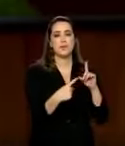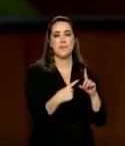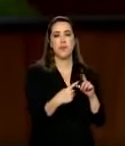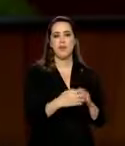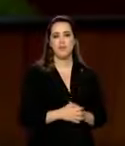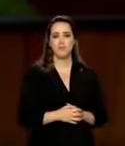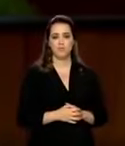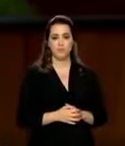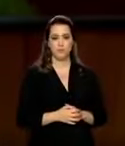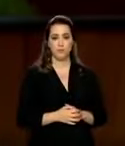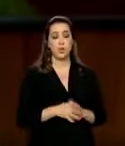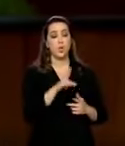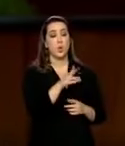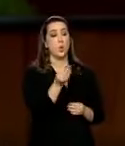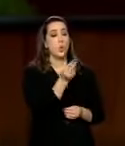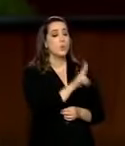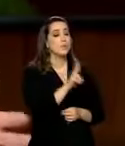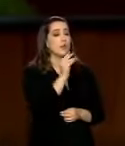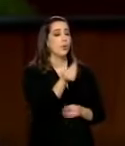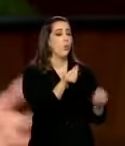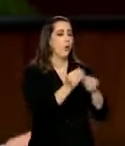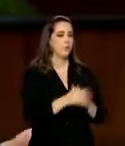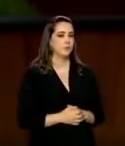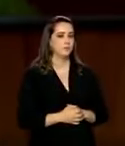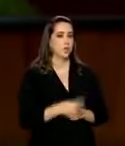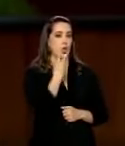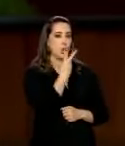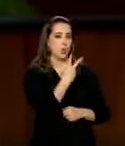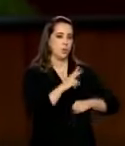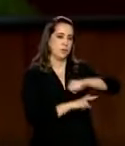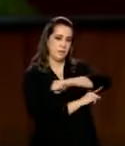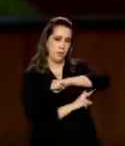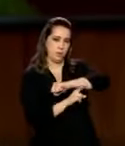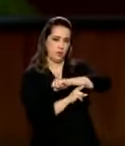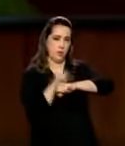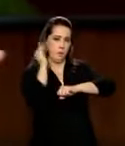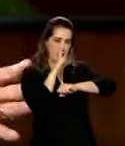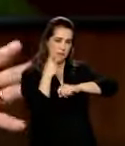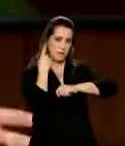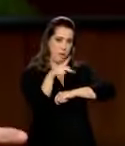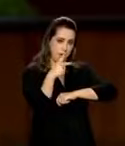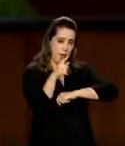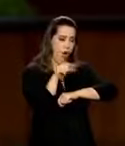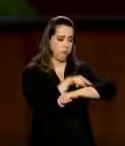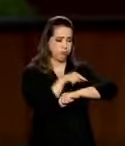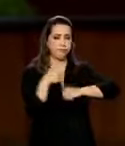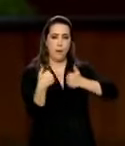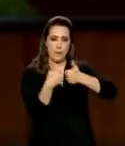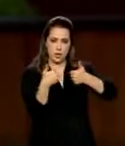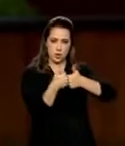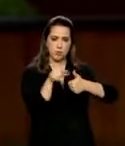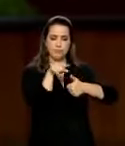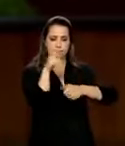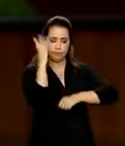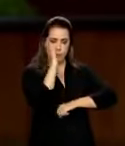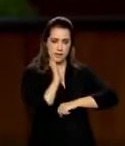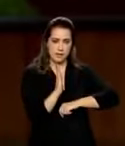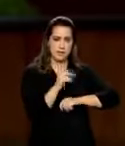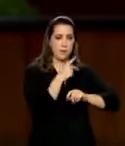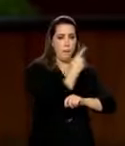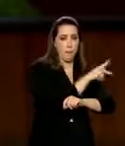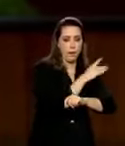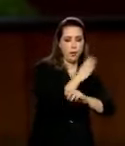recurso? Duas pontes com o Paraguai. Uma já mais de 50% pronta, a outra, que é em próprio Foz do Iguaçu, a outra em